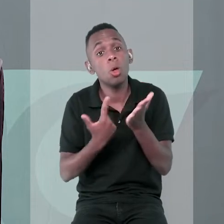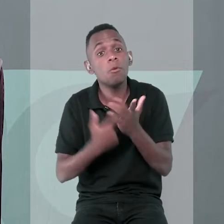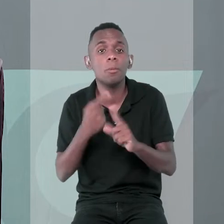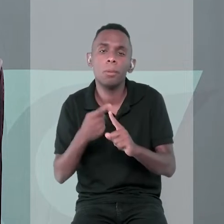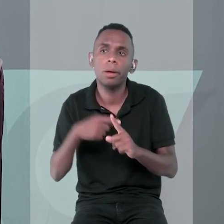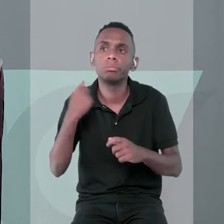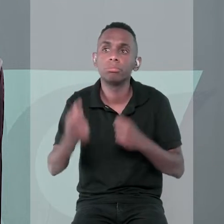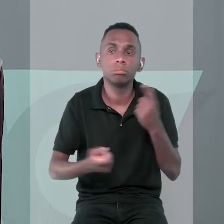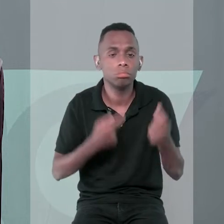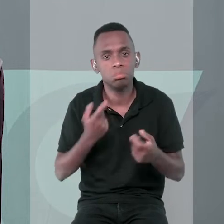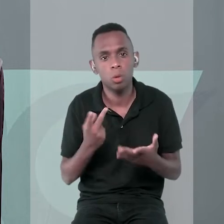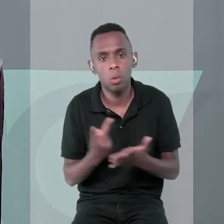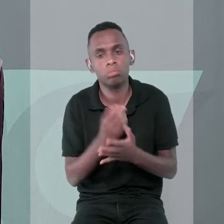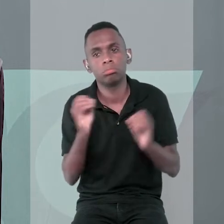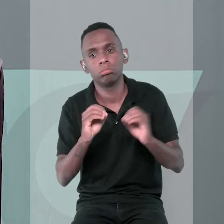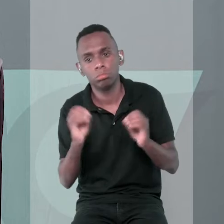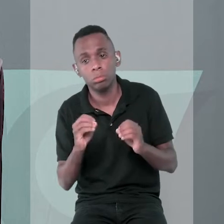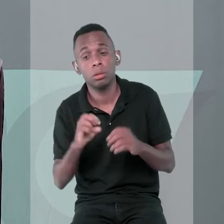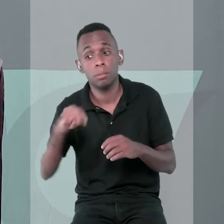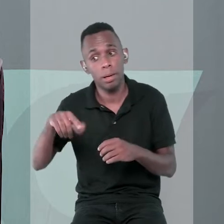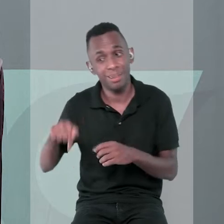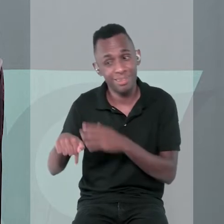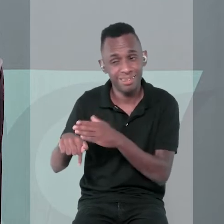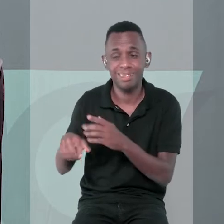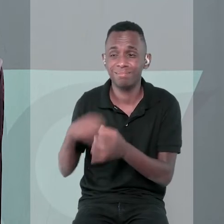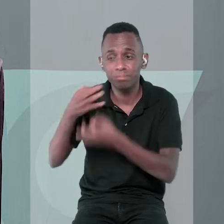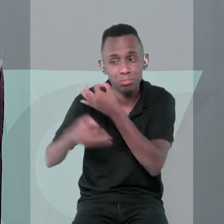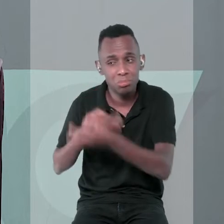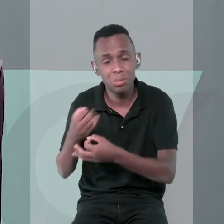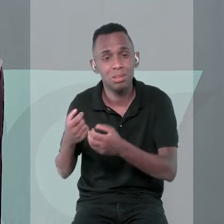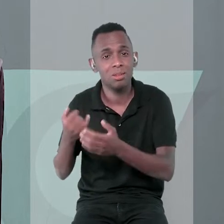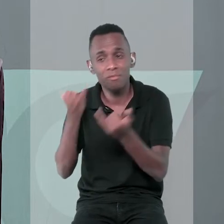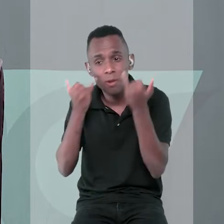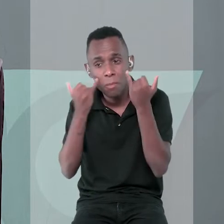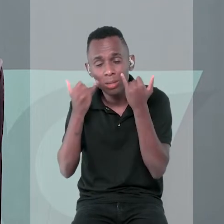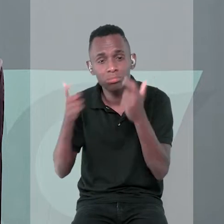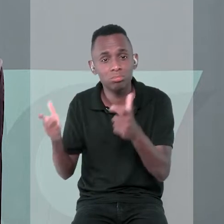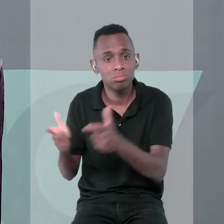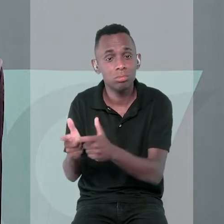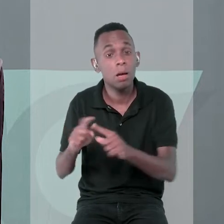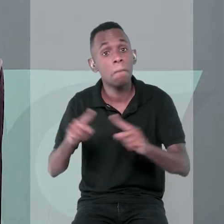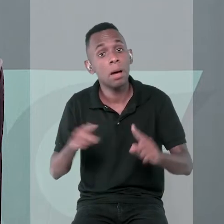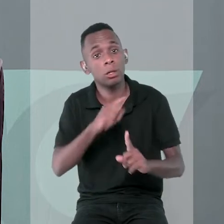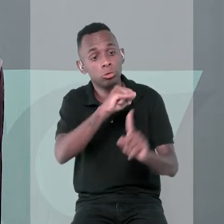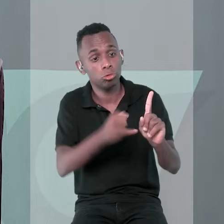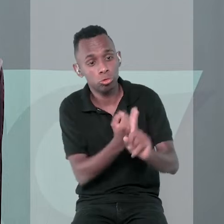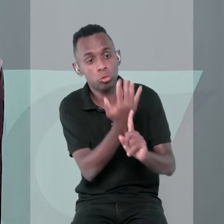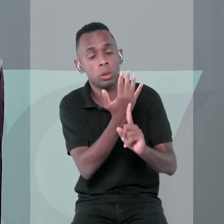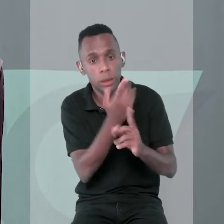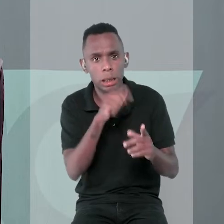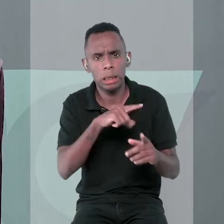um dos raros casos que não acontece tanto com Maria Quitéria, a gente tem poucos depoimentos dela, a fala dela, mas Joana d'Arc